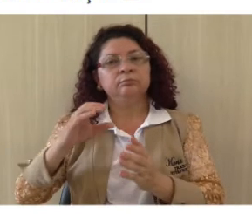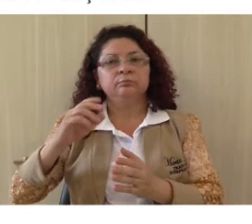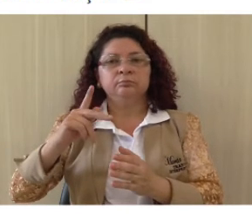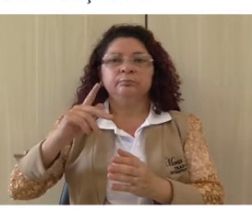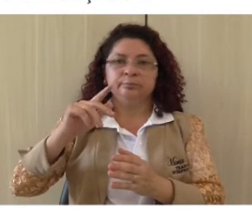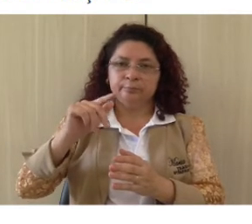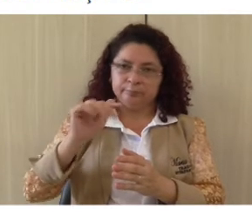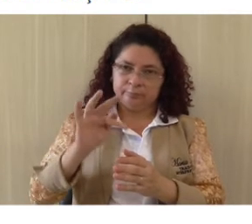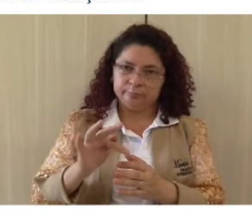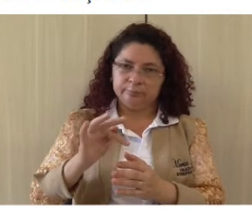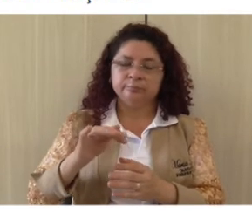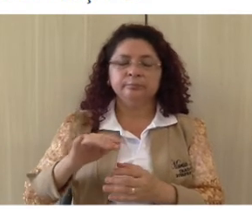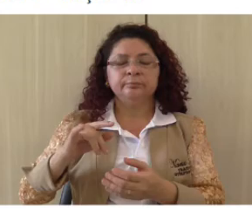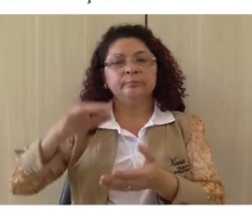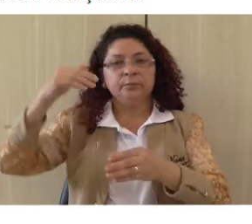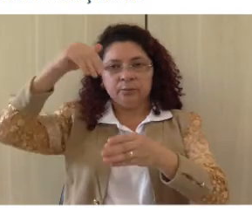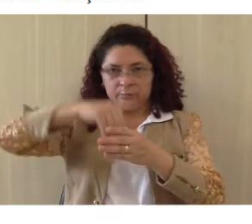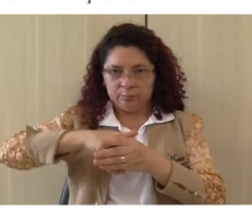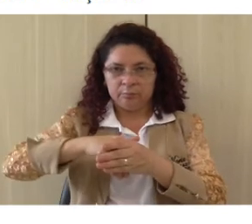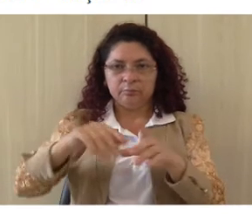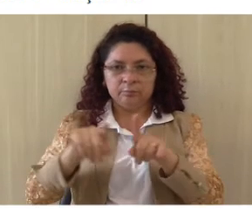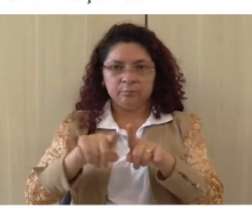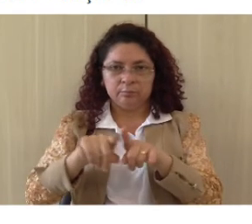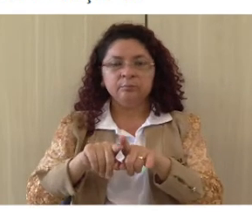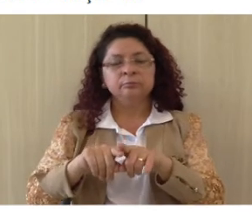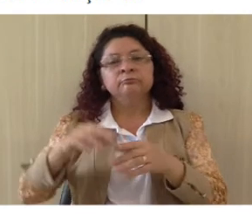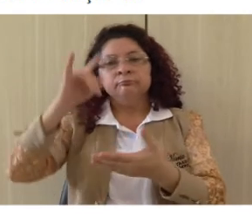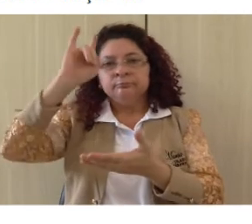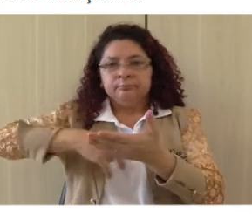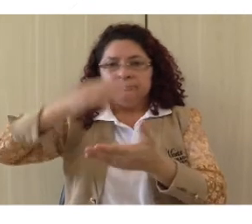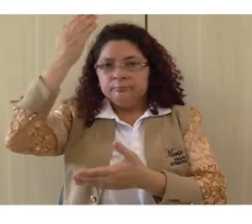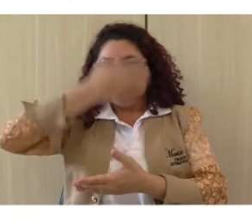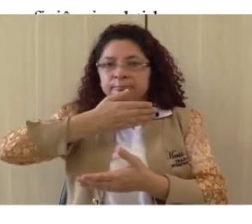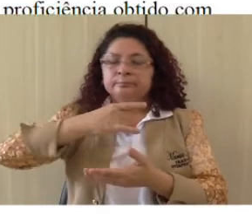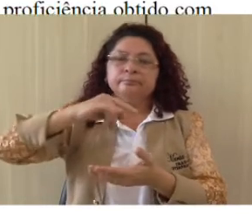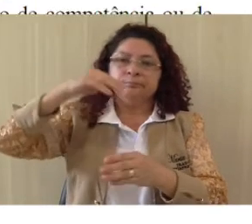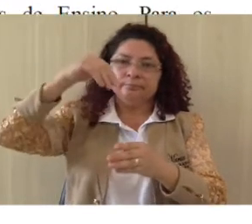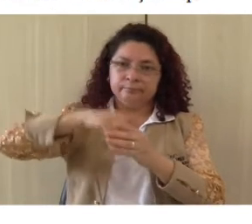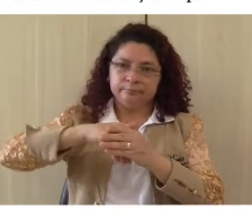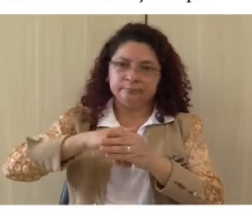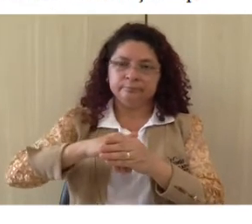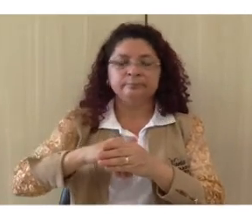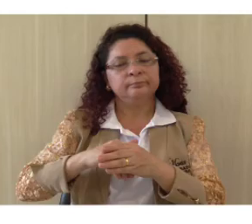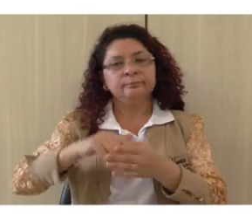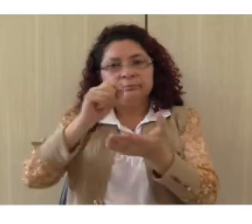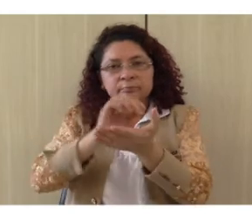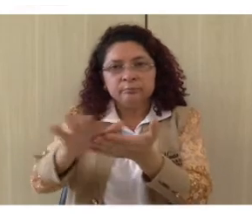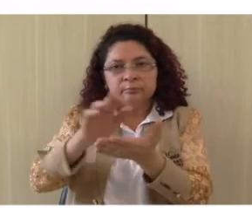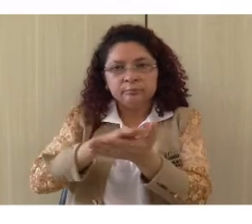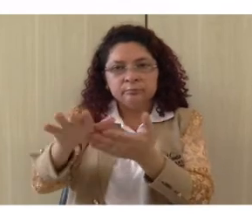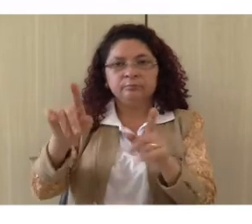CPF, título eleitoral e comprovante de votação ou certificação de quitação eleitoral, originais e